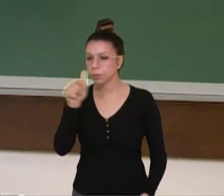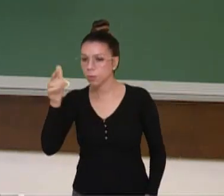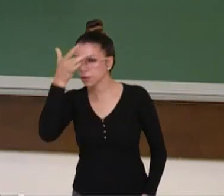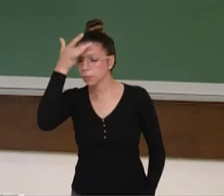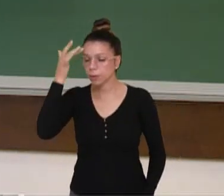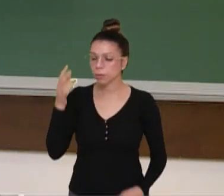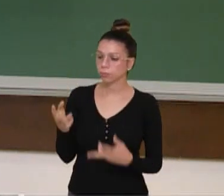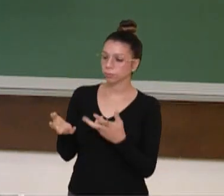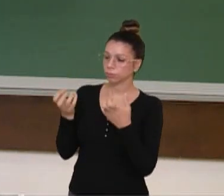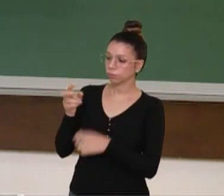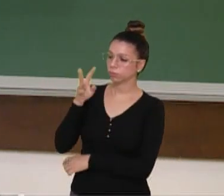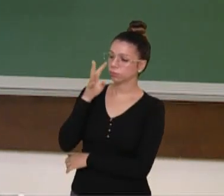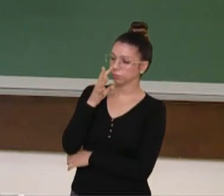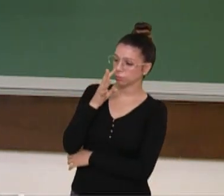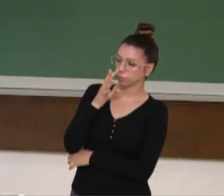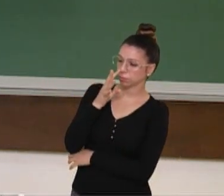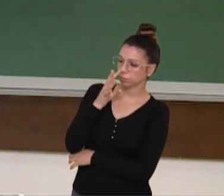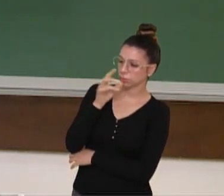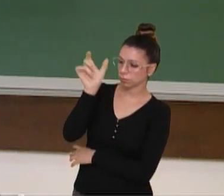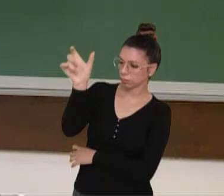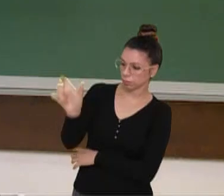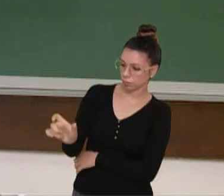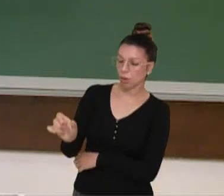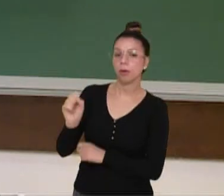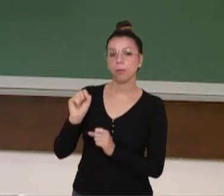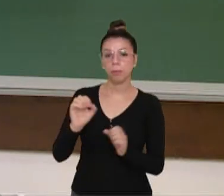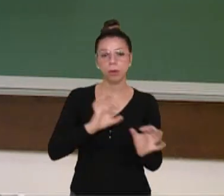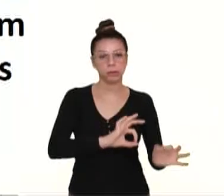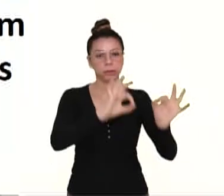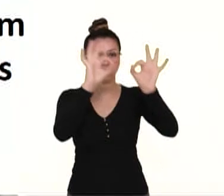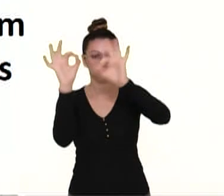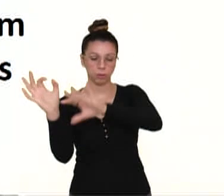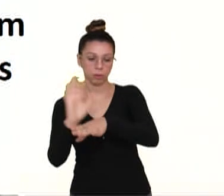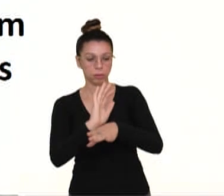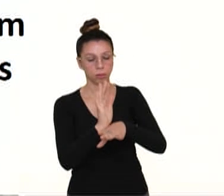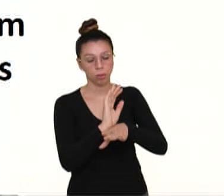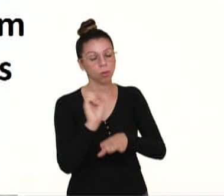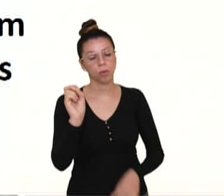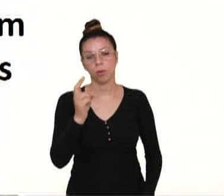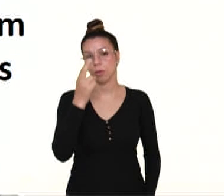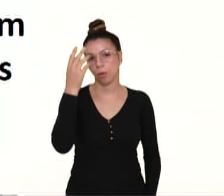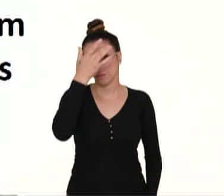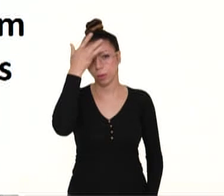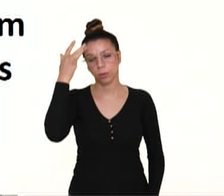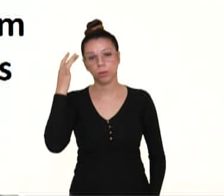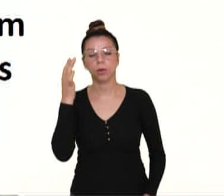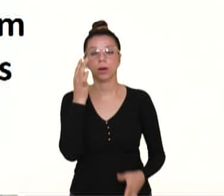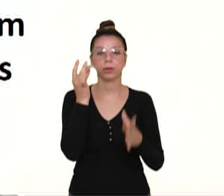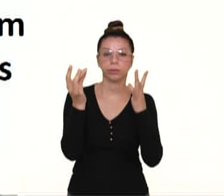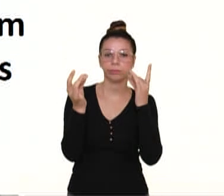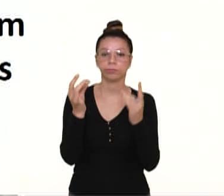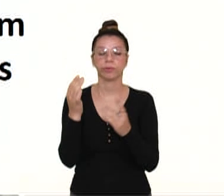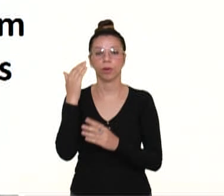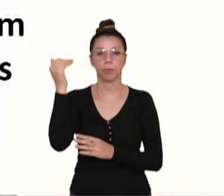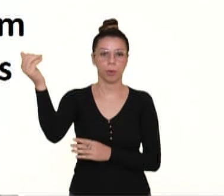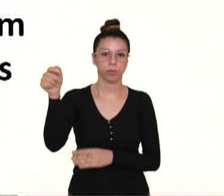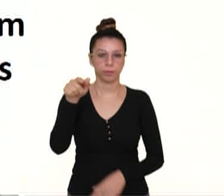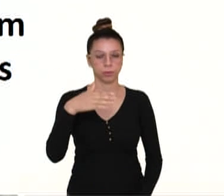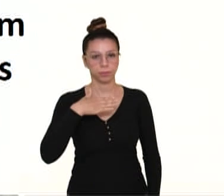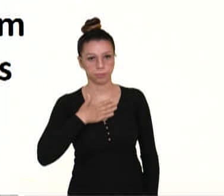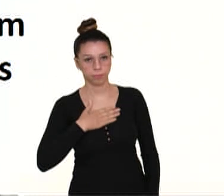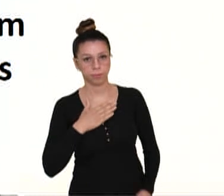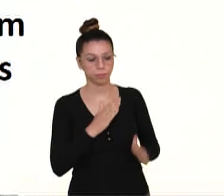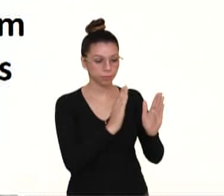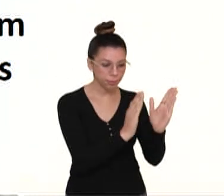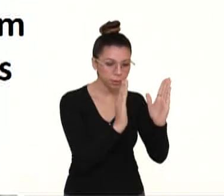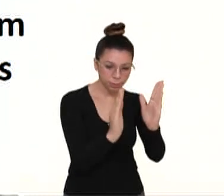pessoas. Se preferir, pode ser de um vídeo, de pessoas anônimas ou de algum artista que você goste. Em seguida, crie uma sequência de dança